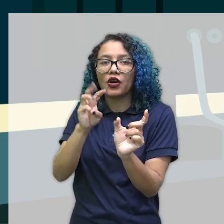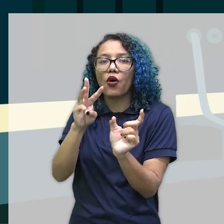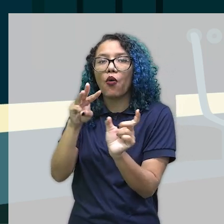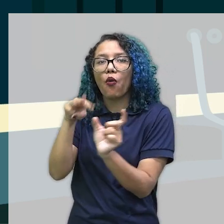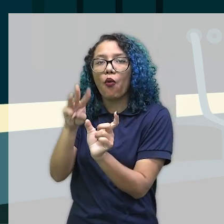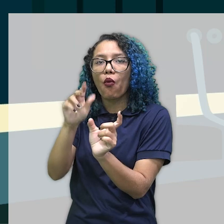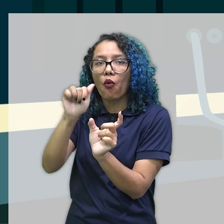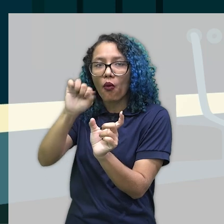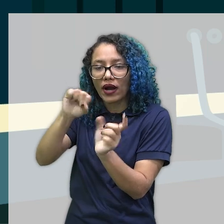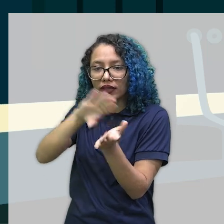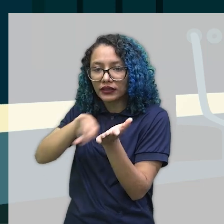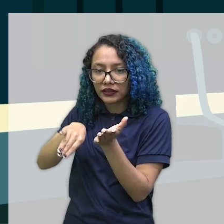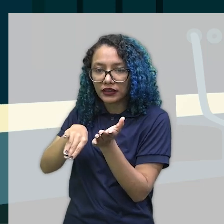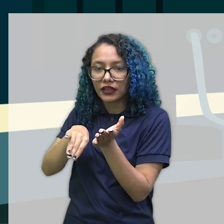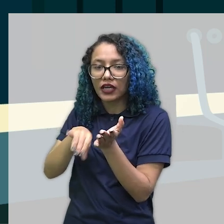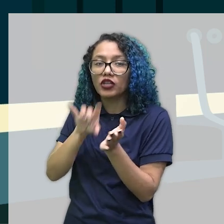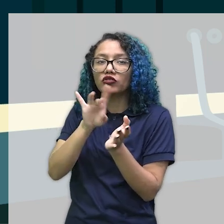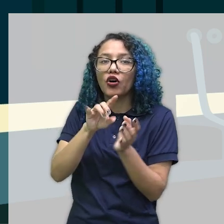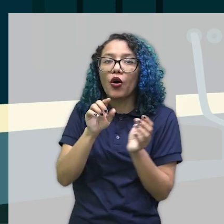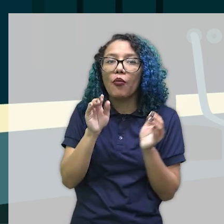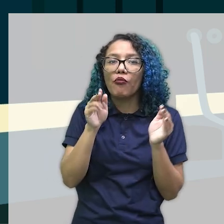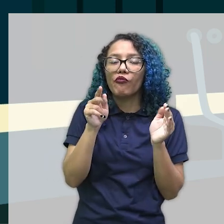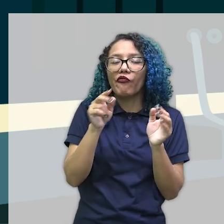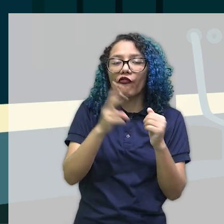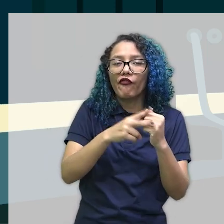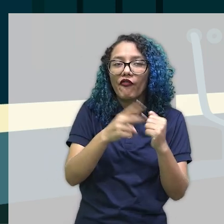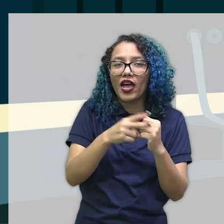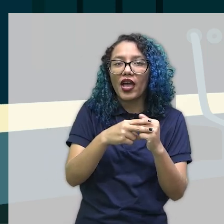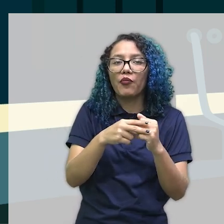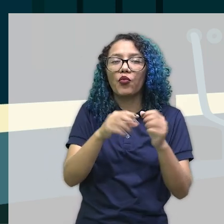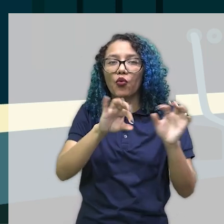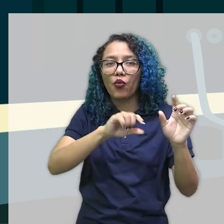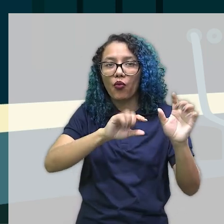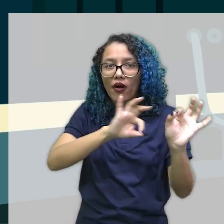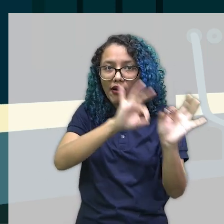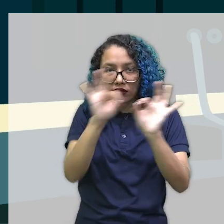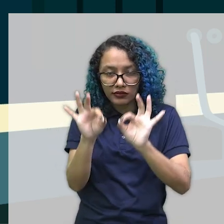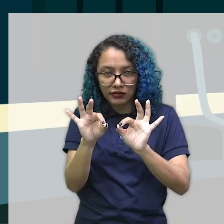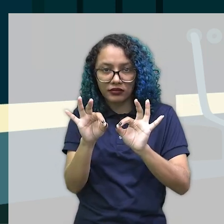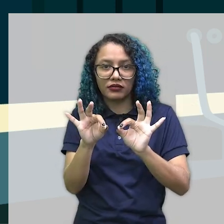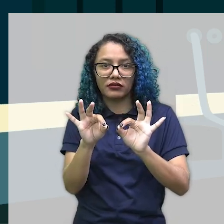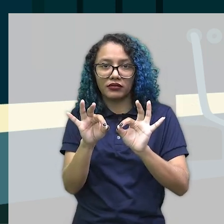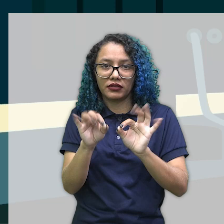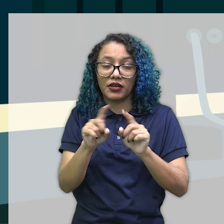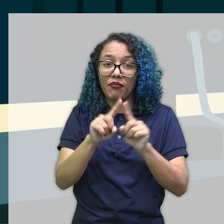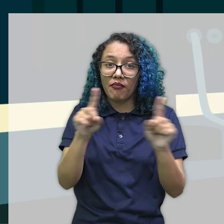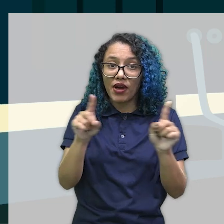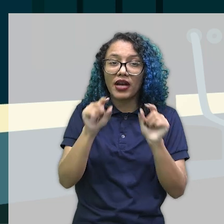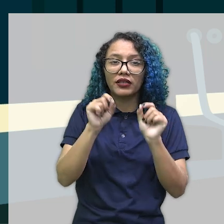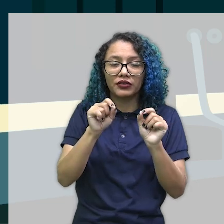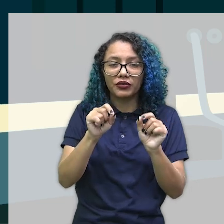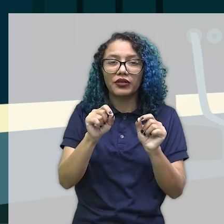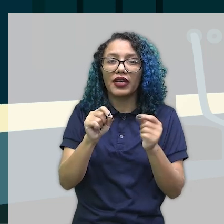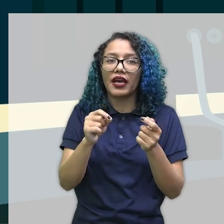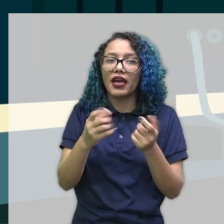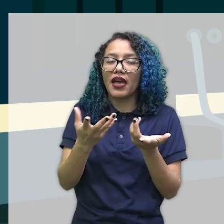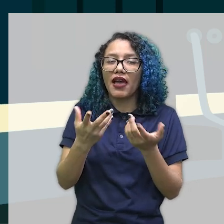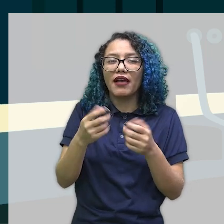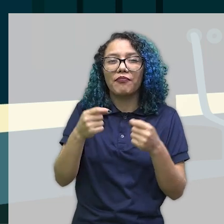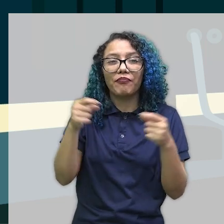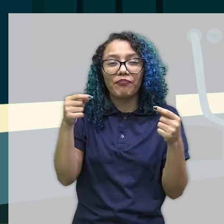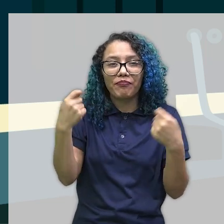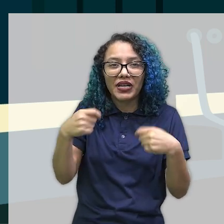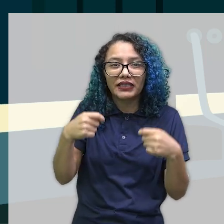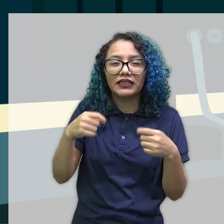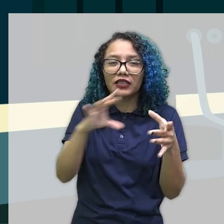watch, é o verbo assistir. Mas, como eu estou dando essa ideia de continuidade, eu digo